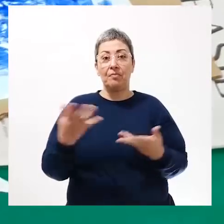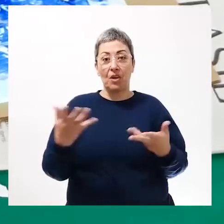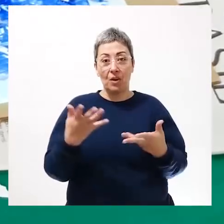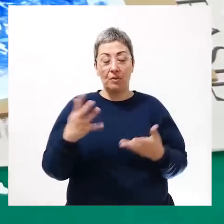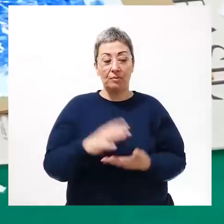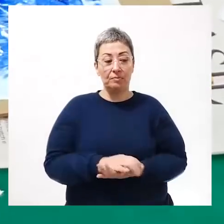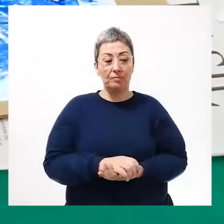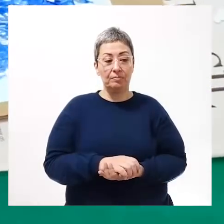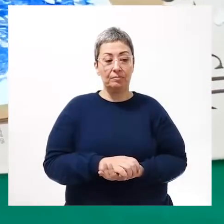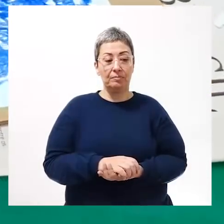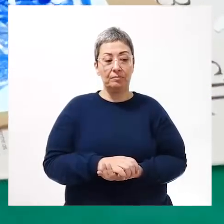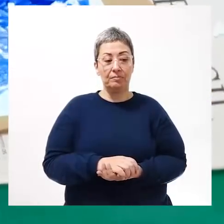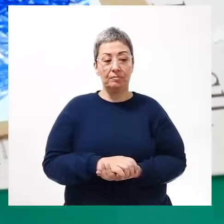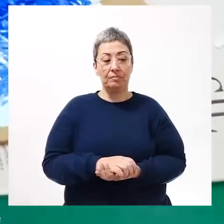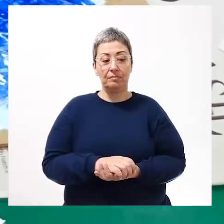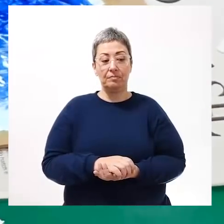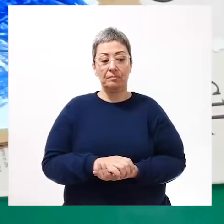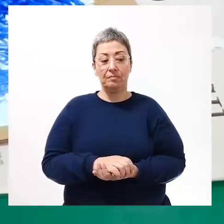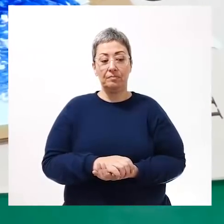Vendo?